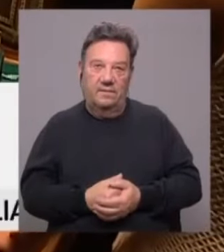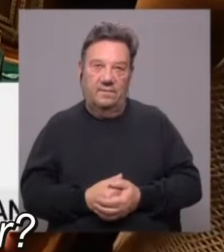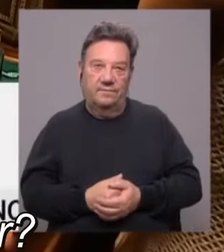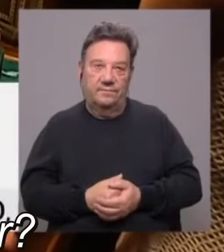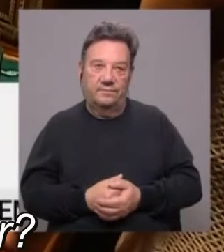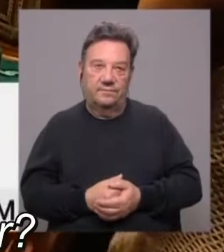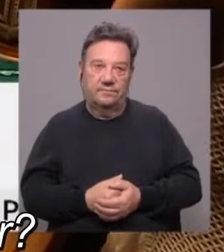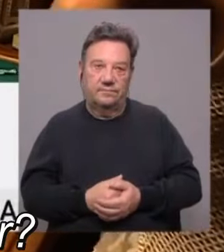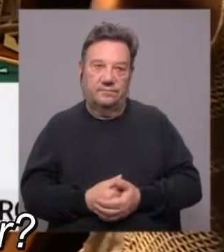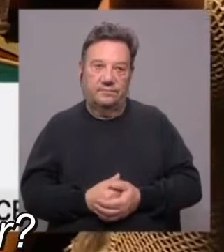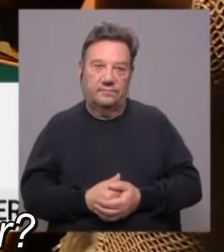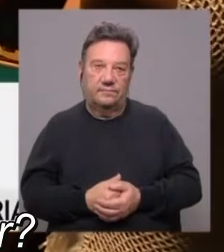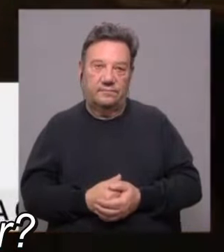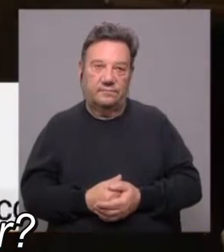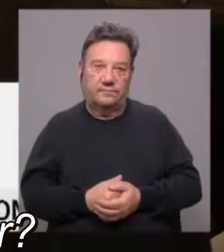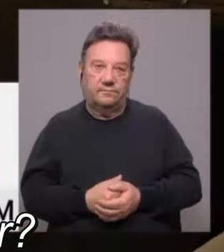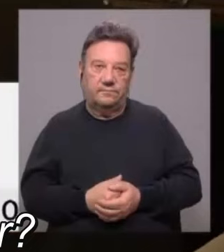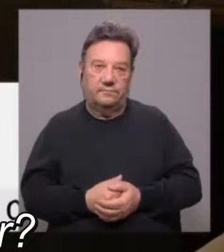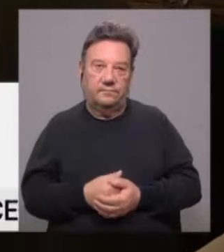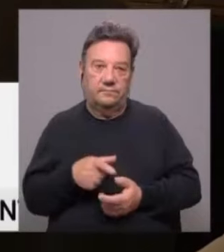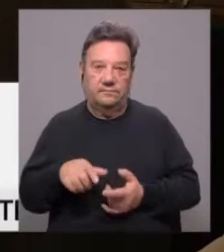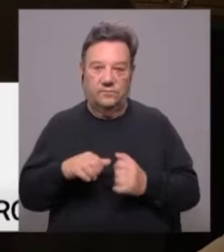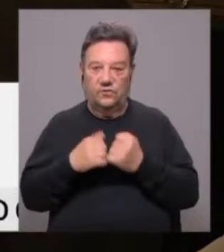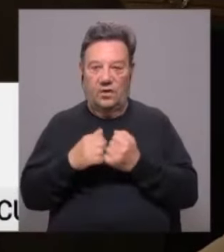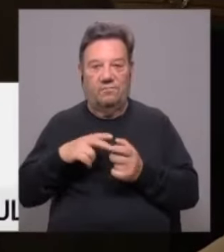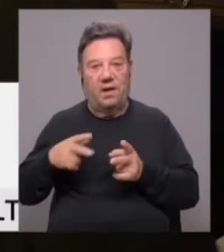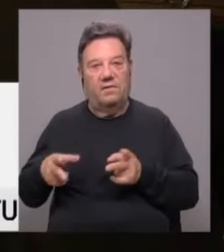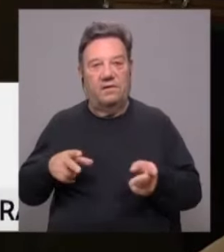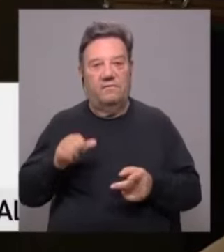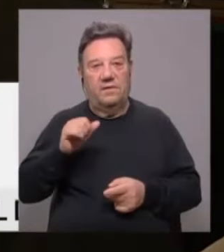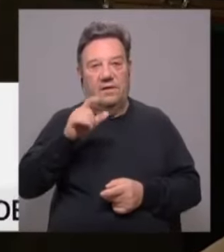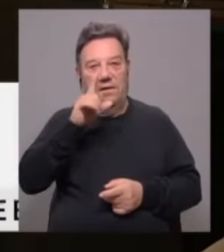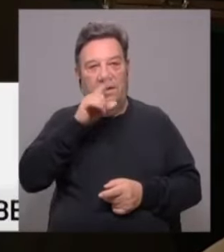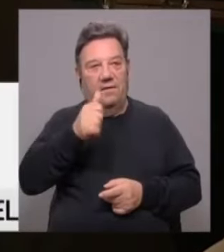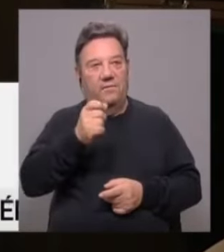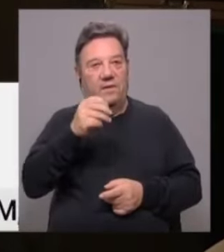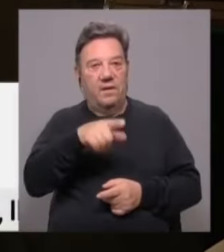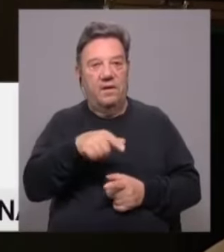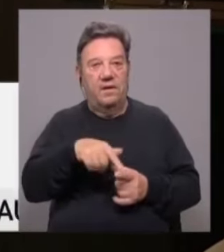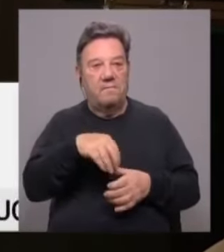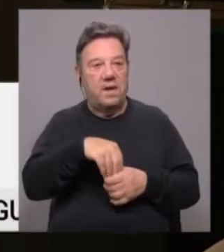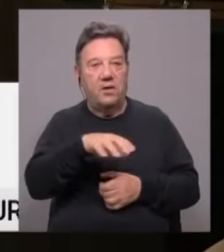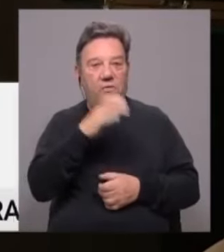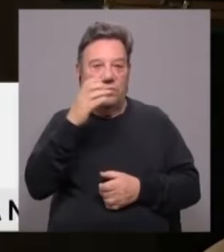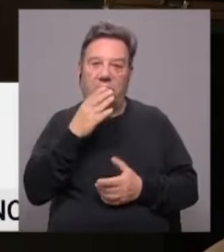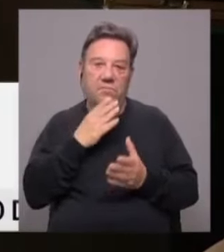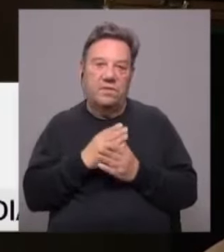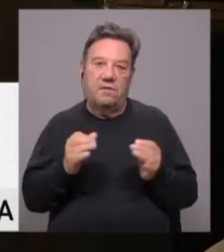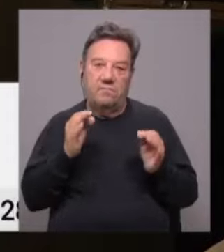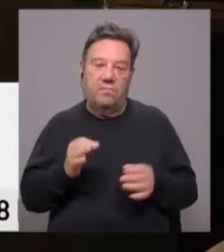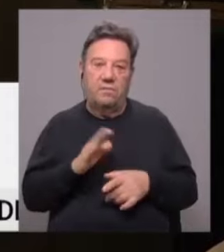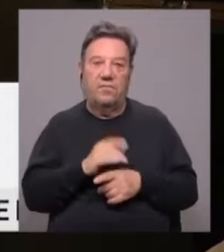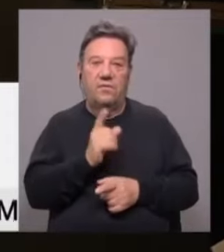Frufru. Como não agora? Já viste o que nos bate à porta? Esta sociedade alternativa de Berlim e este meio cultural desapareceu completamente com